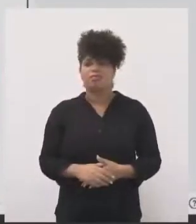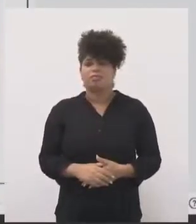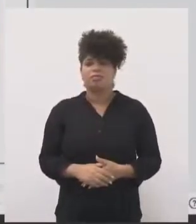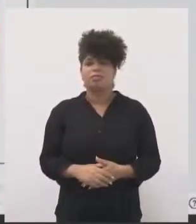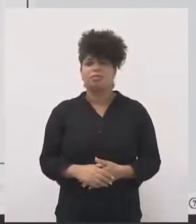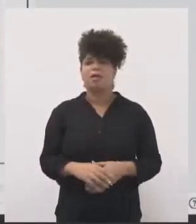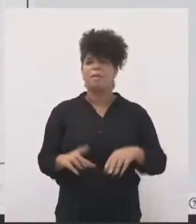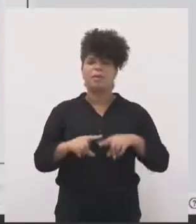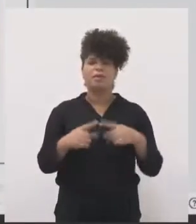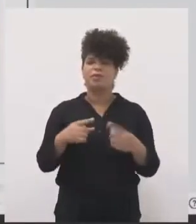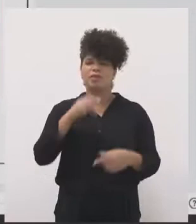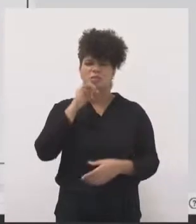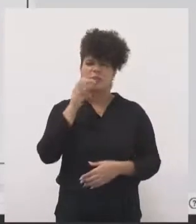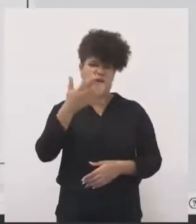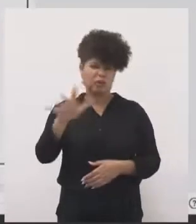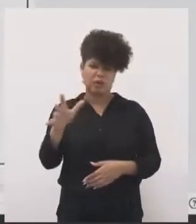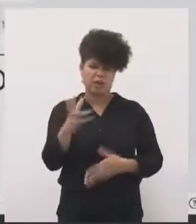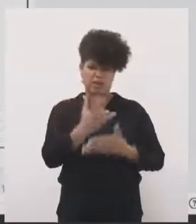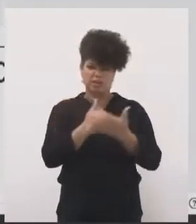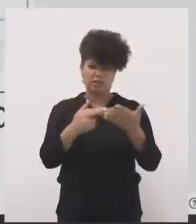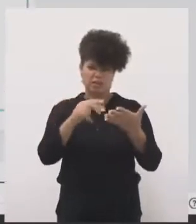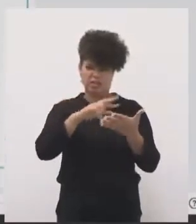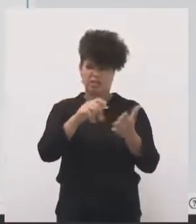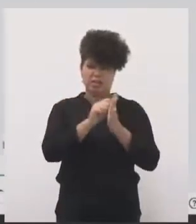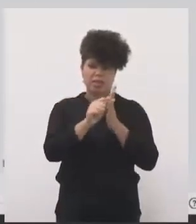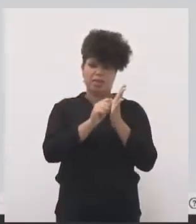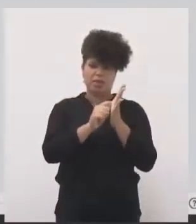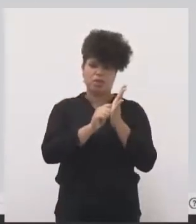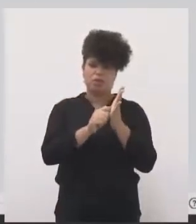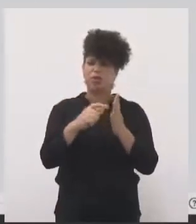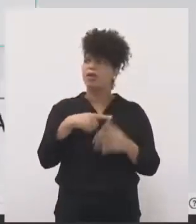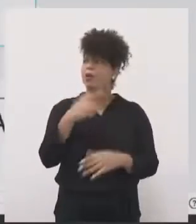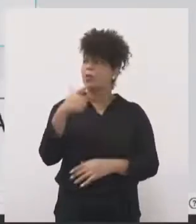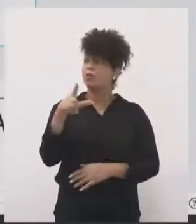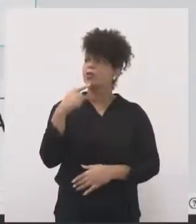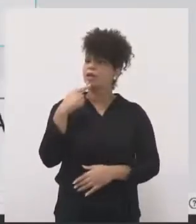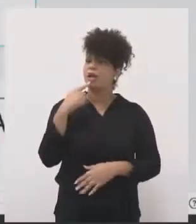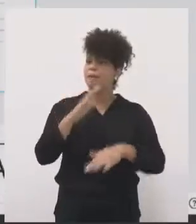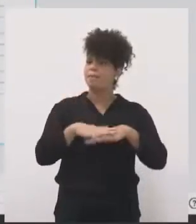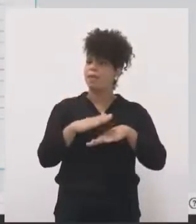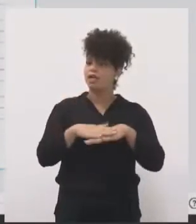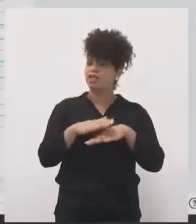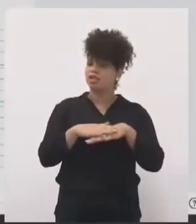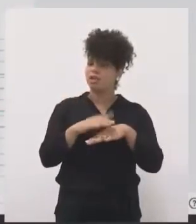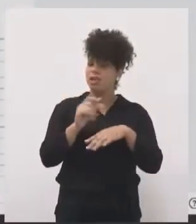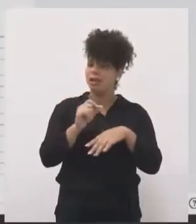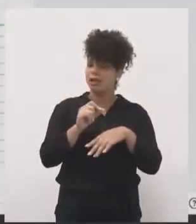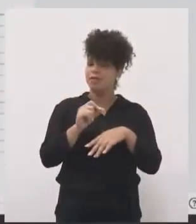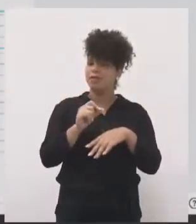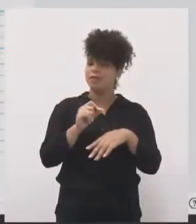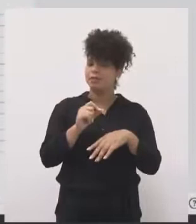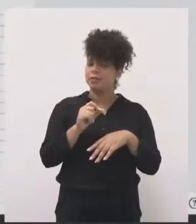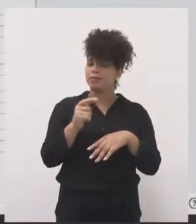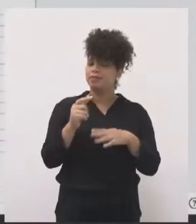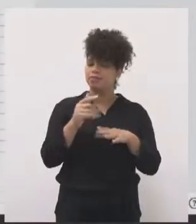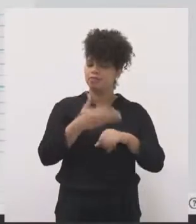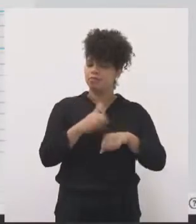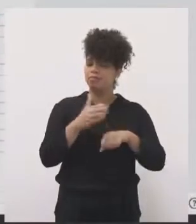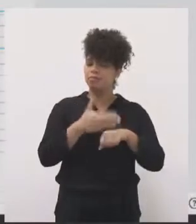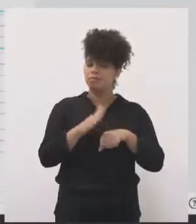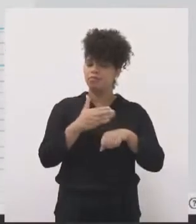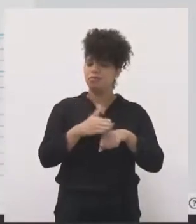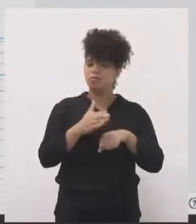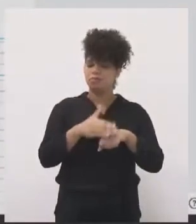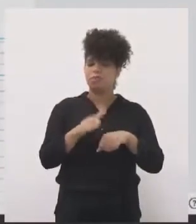que eu não quero tanta figura para o aluno colorir, eu quero algo um pouco para ele praticar mais do que colorir. Então, eu